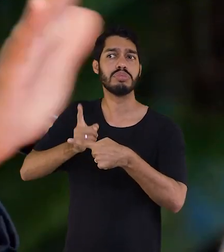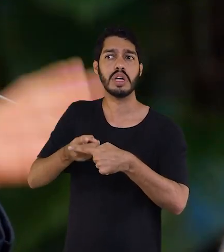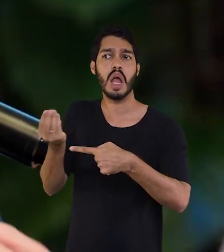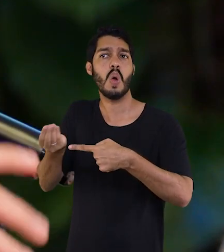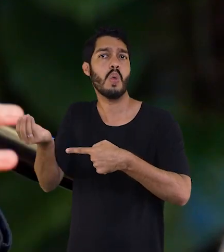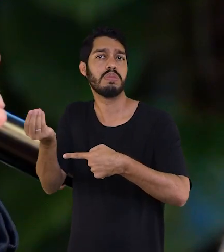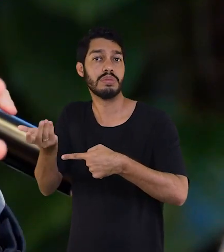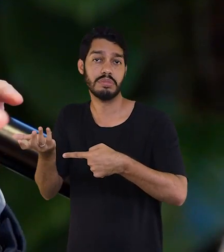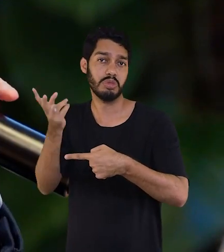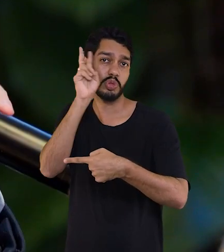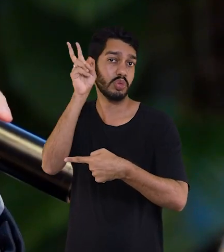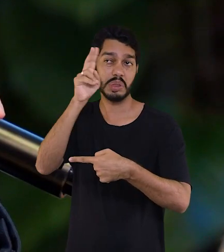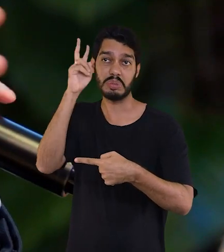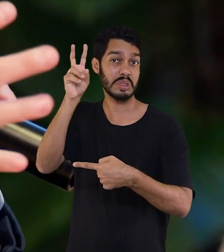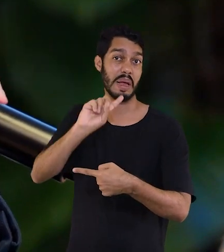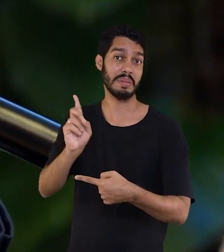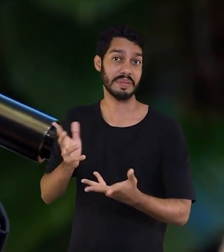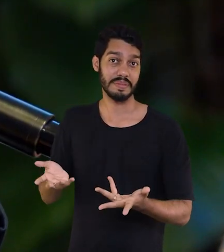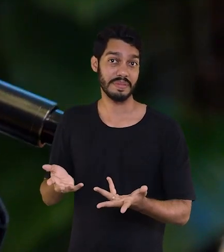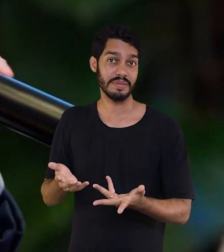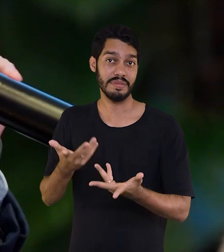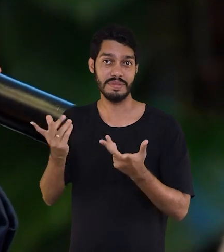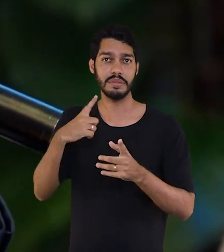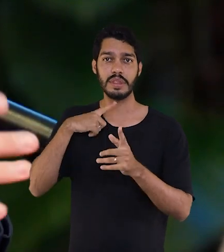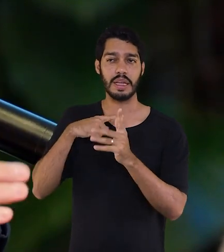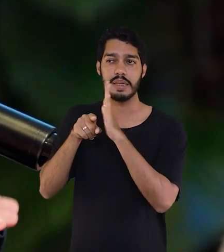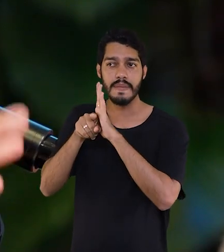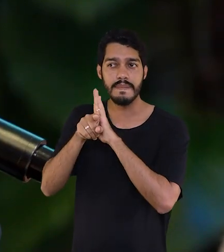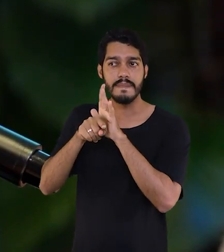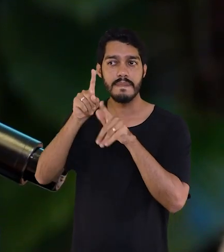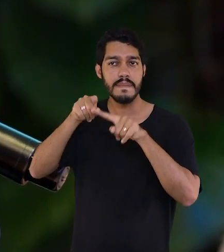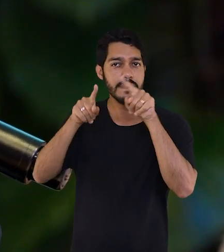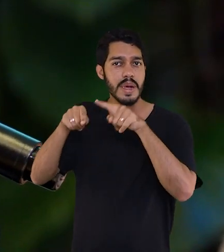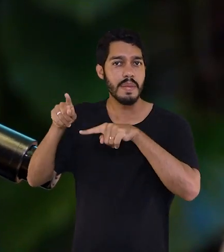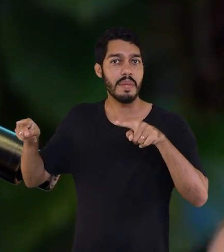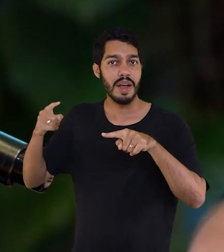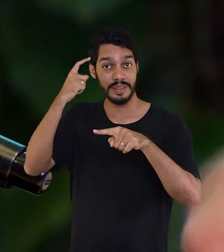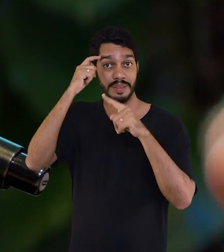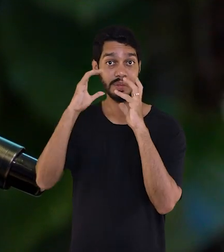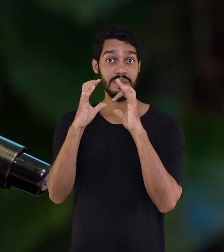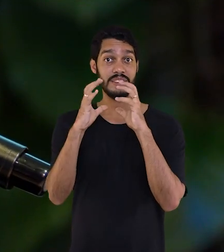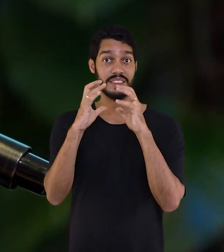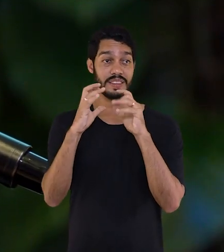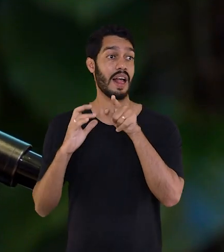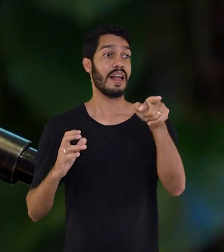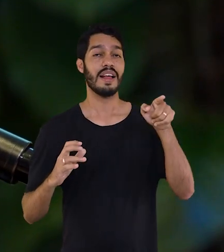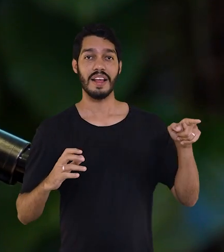sobre isso aí. Mas o tema, o porquê, como, em que momento da história, eles não sabiam nada. E, como eu falei, isso foi